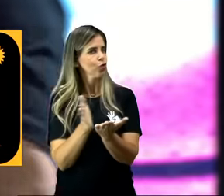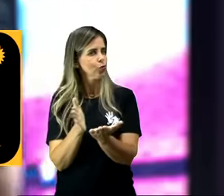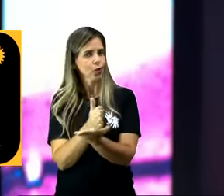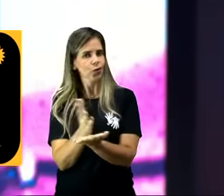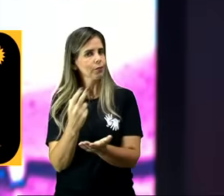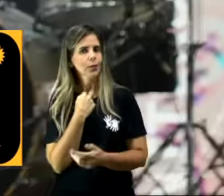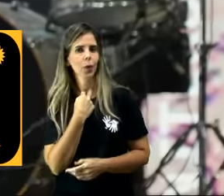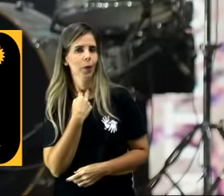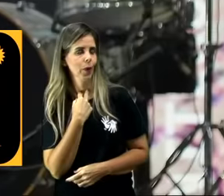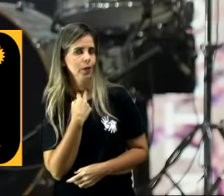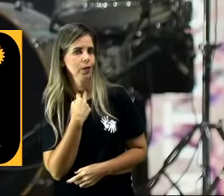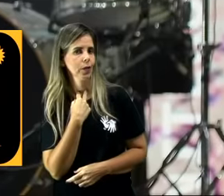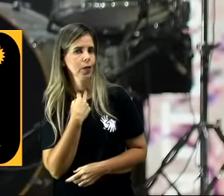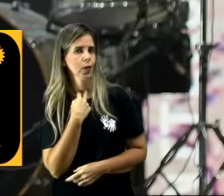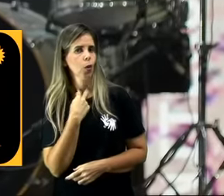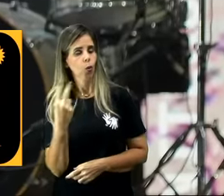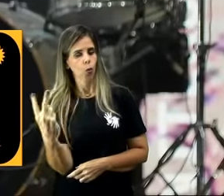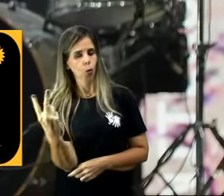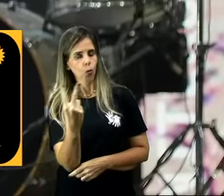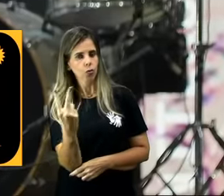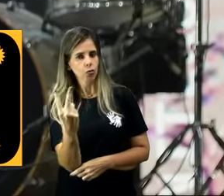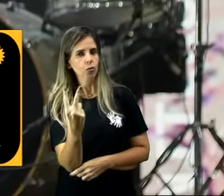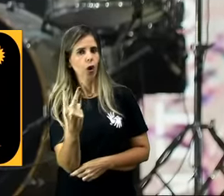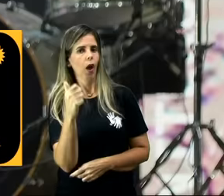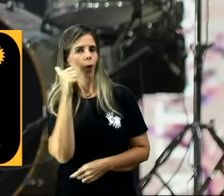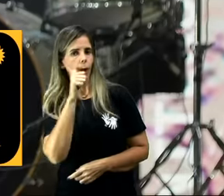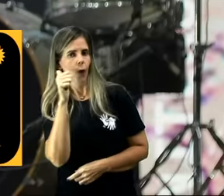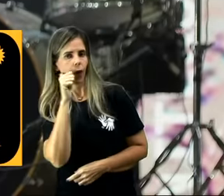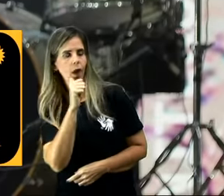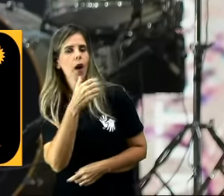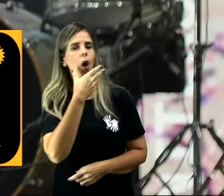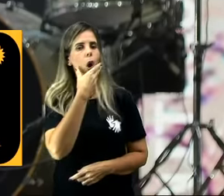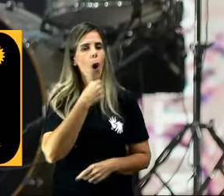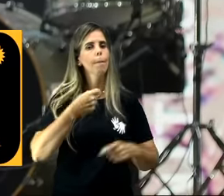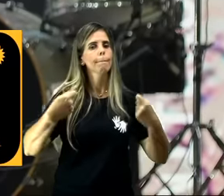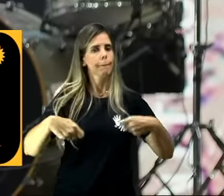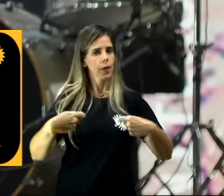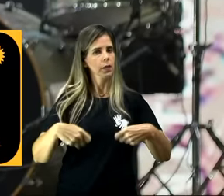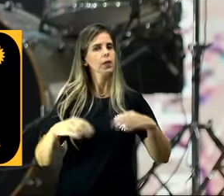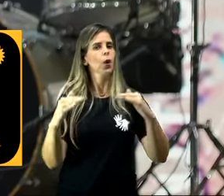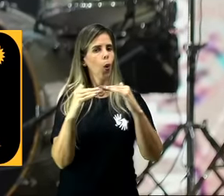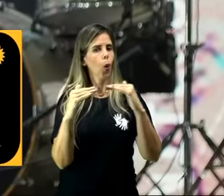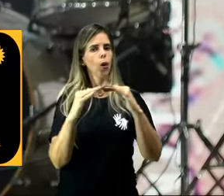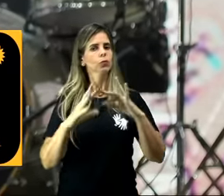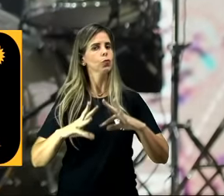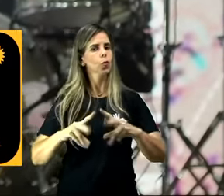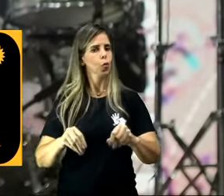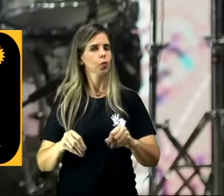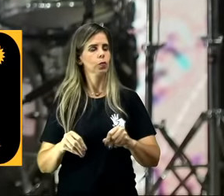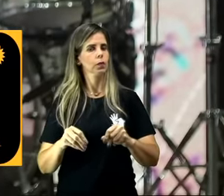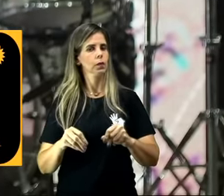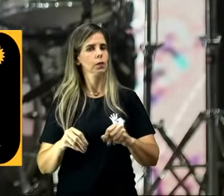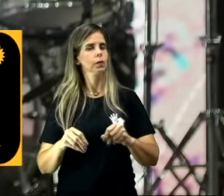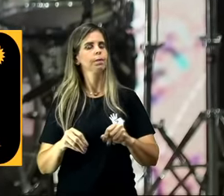ver com concordância. Nem que eu espere. Vocês não sabem, talvez eu nunca contei aqui, mas para voltar para Niterói eu esperei